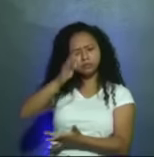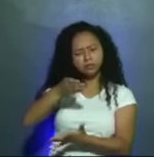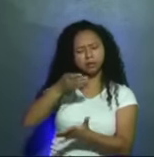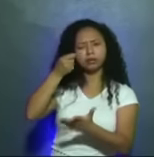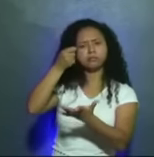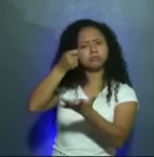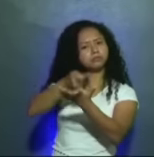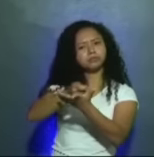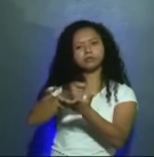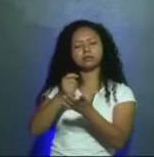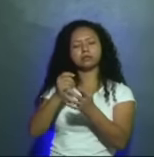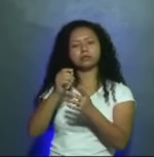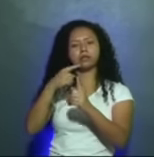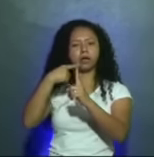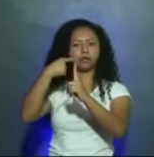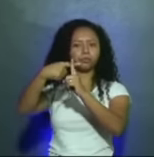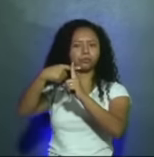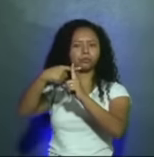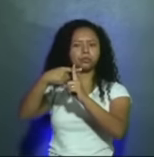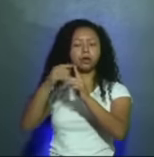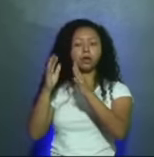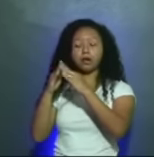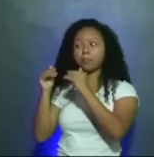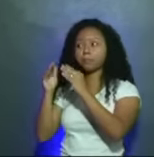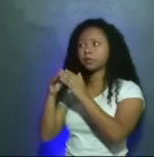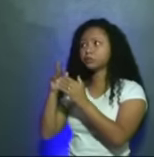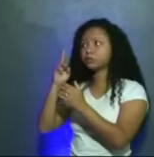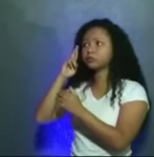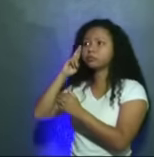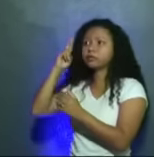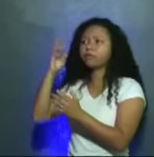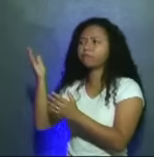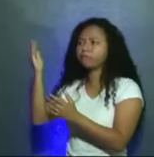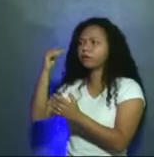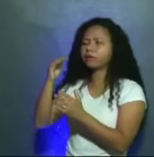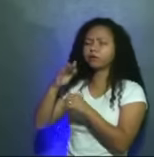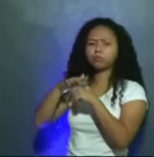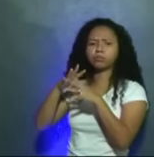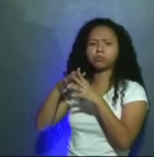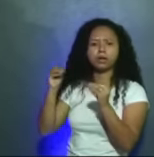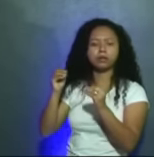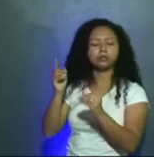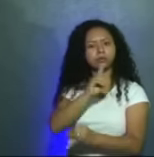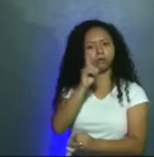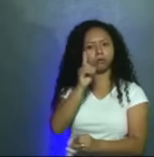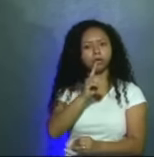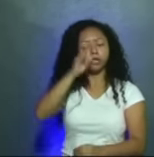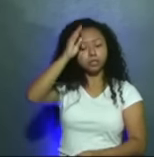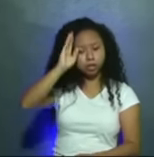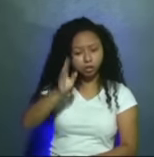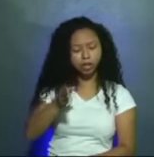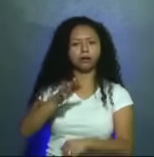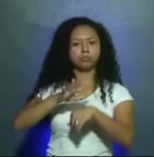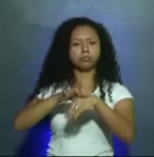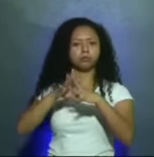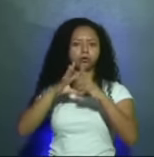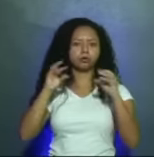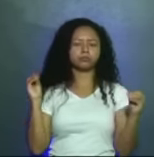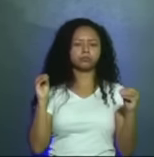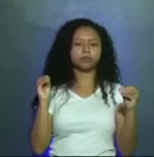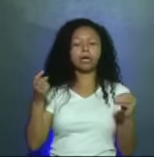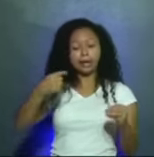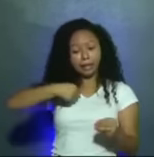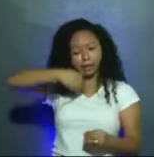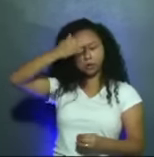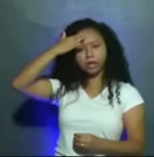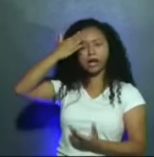não temos que pedir: Jesus, venha me curar. Não, Ele já me curou. Ele já me curou. Eu que tenho que tomar